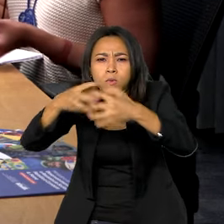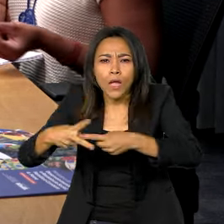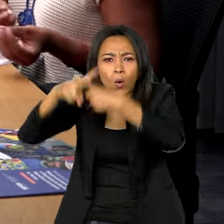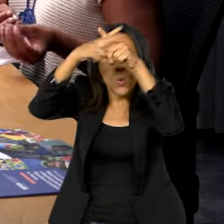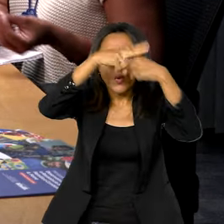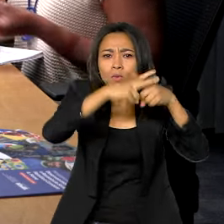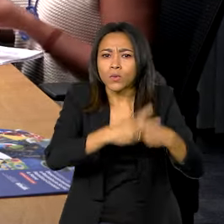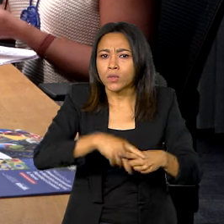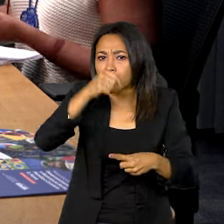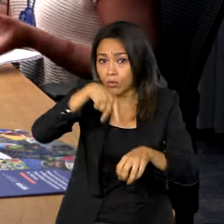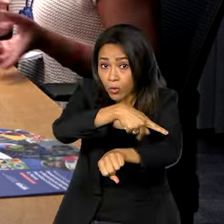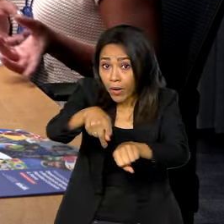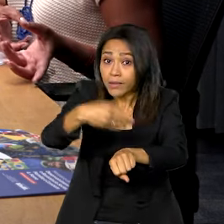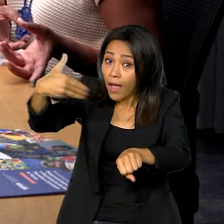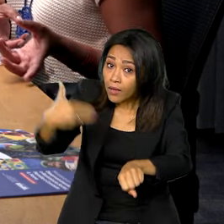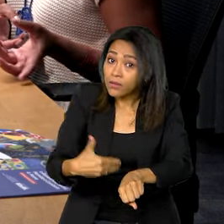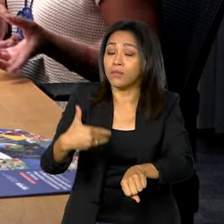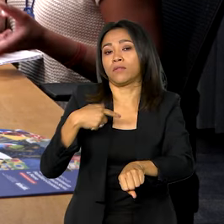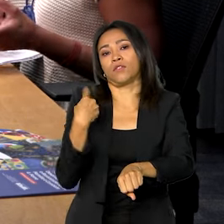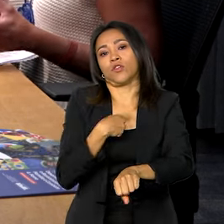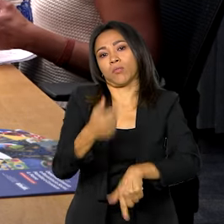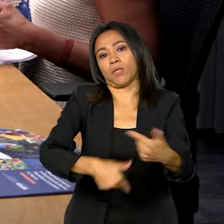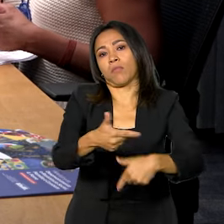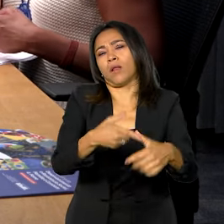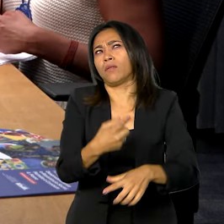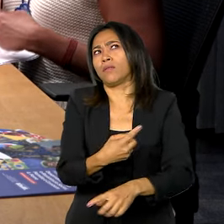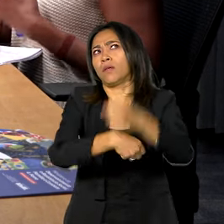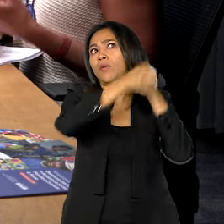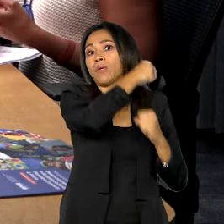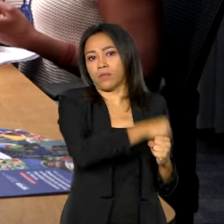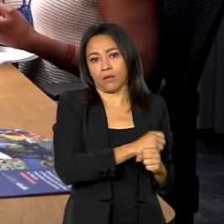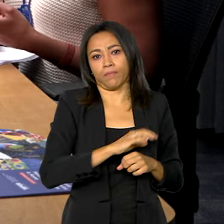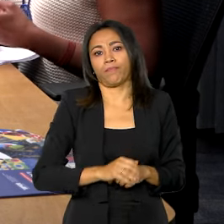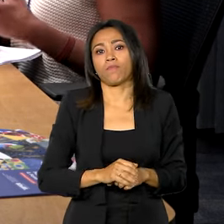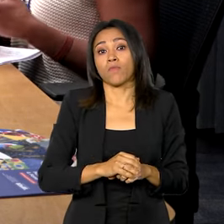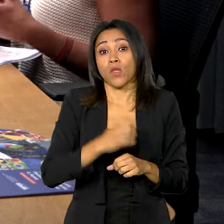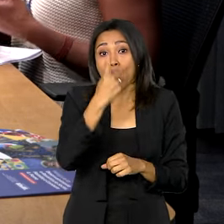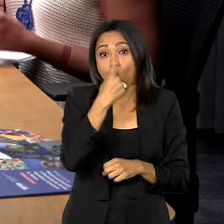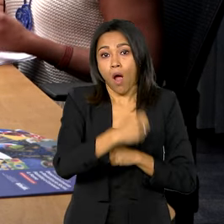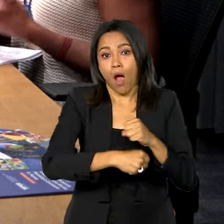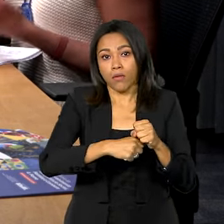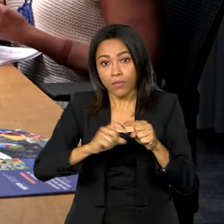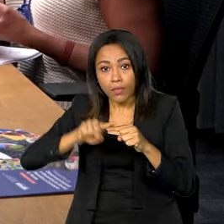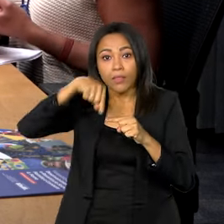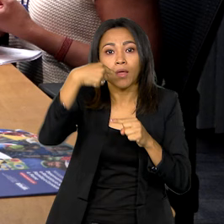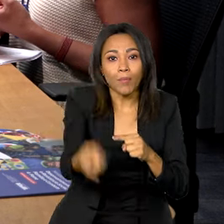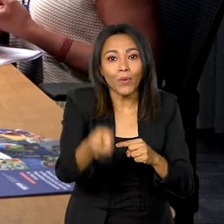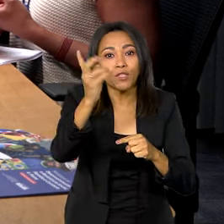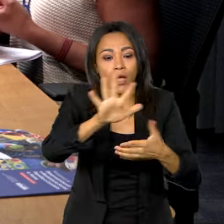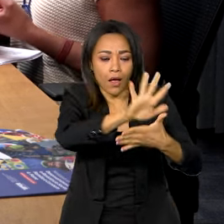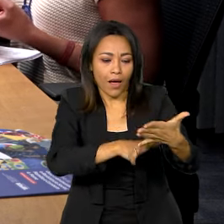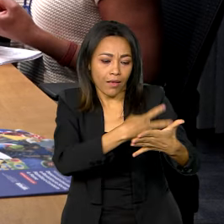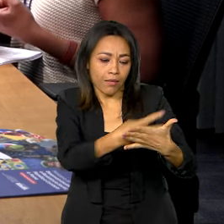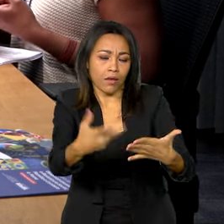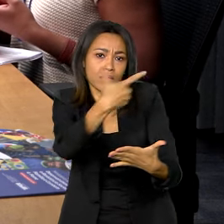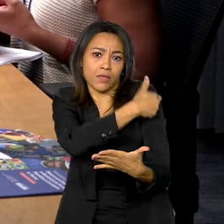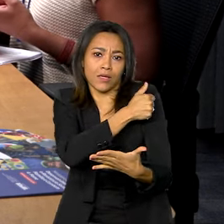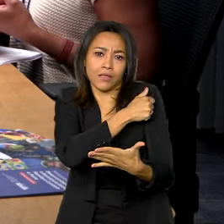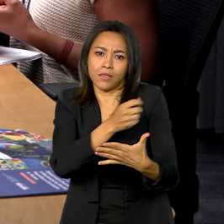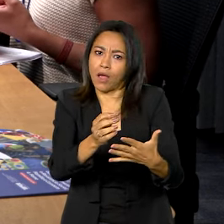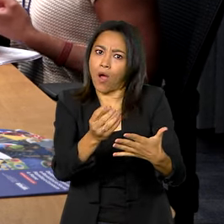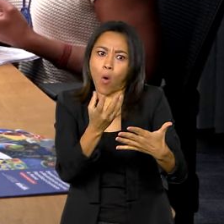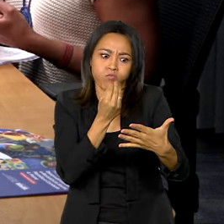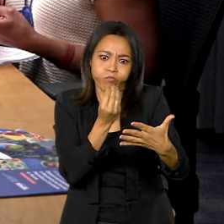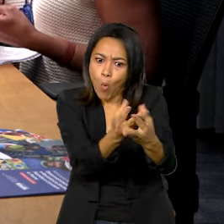isso que nós estamos fazendo Desde o ano passado e um ano depois Já temos um calendário vacinal das nossas crianças muito mais